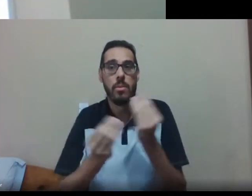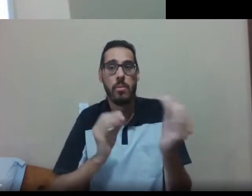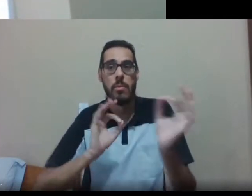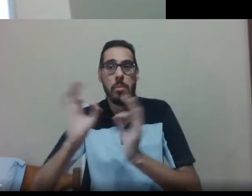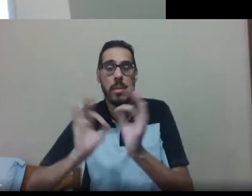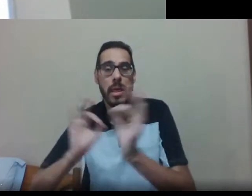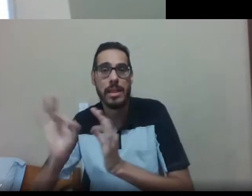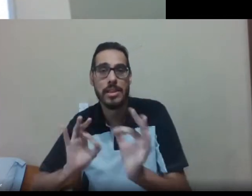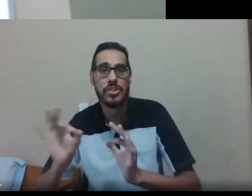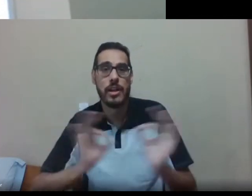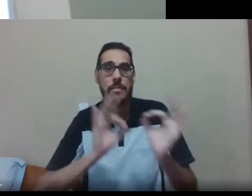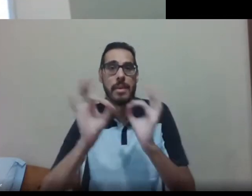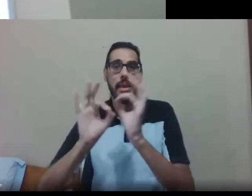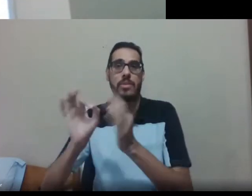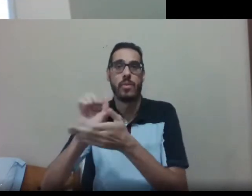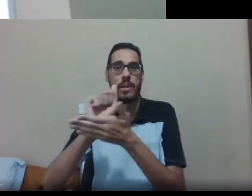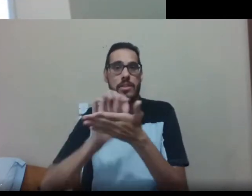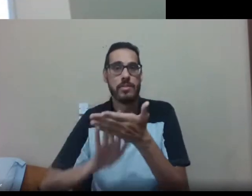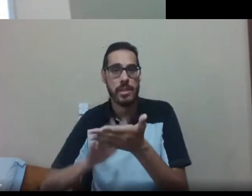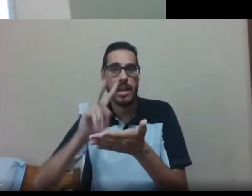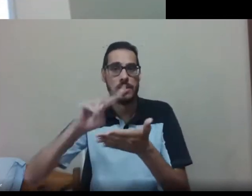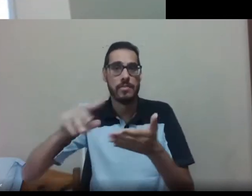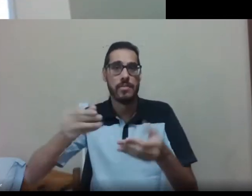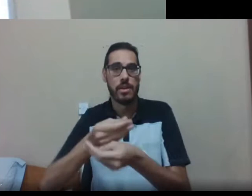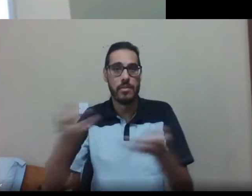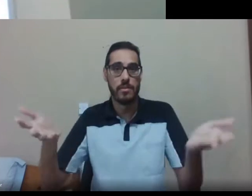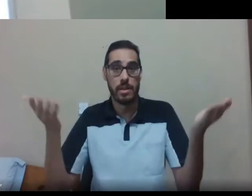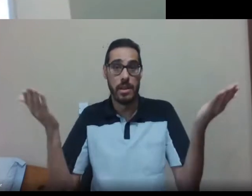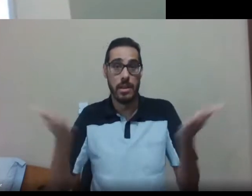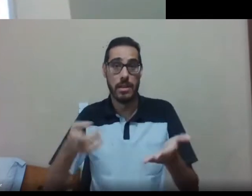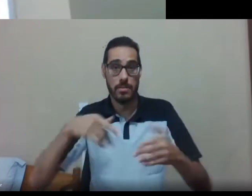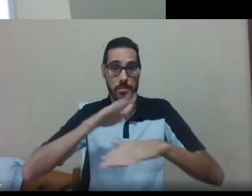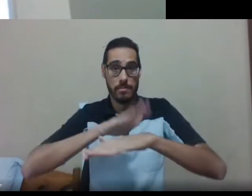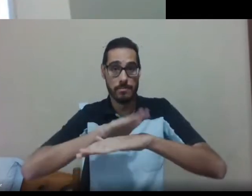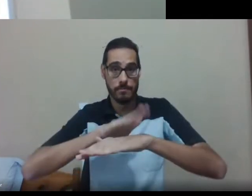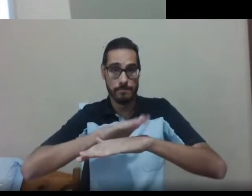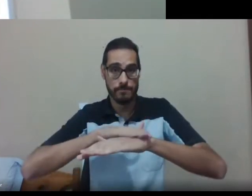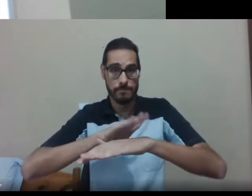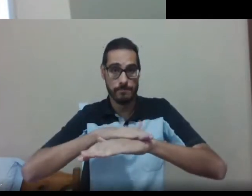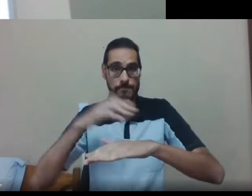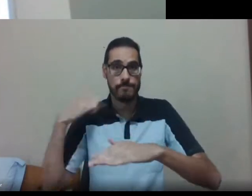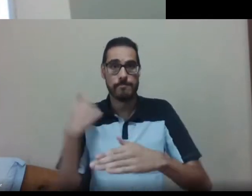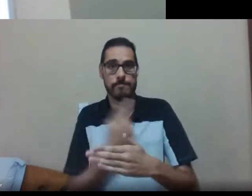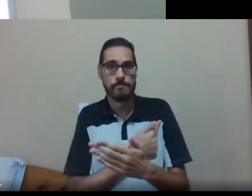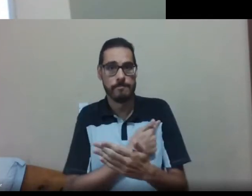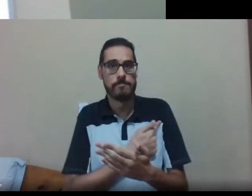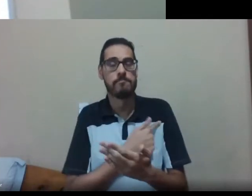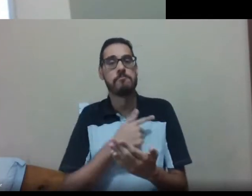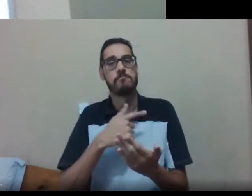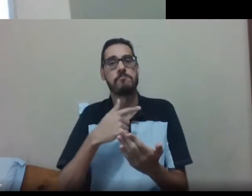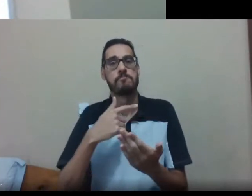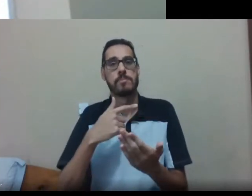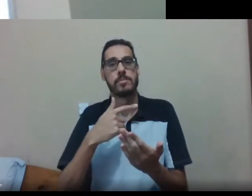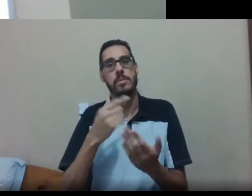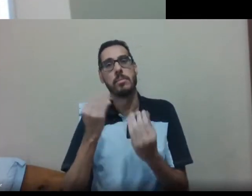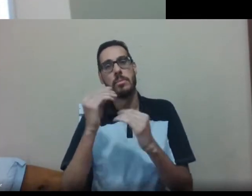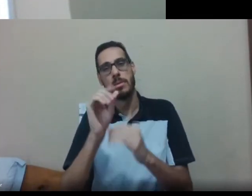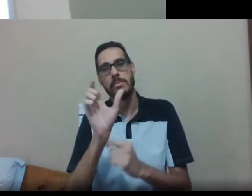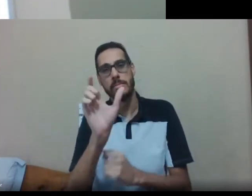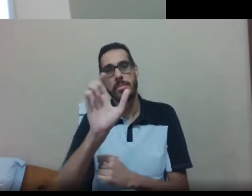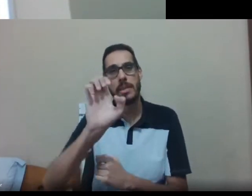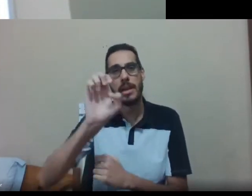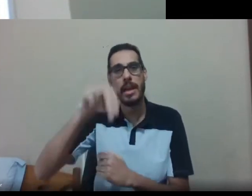na UFSCar de ENPE. Nessas orientações constam também algumas diretrizes